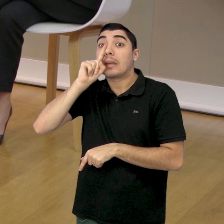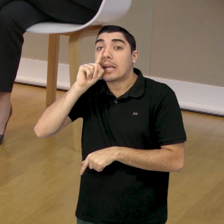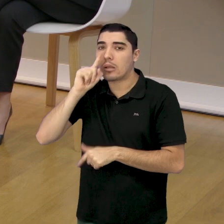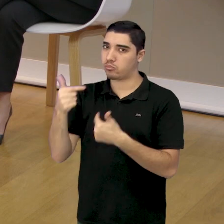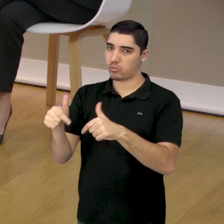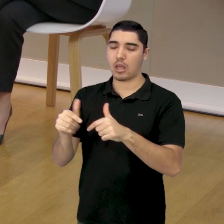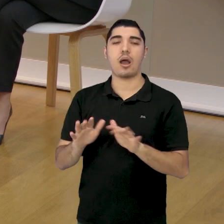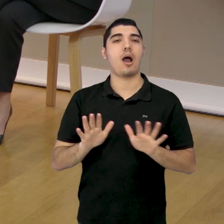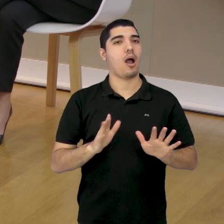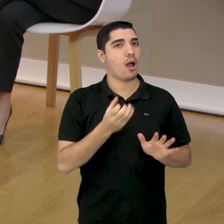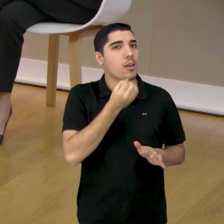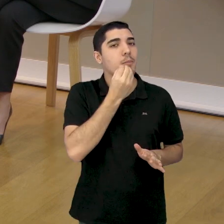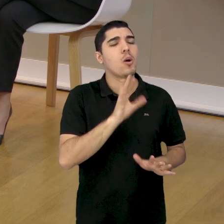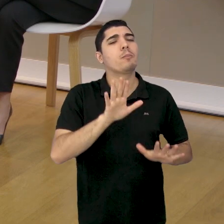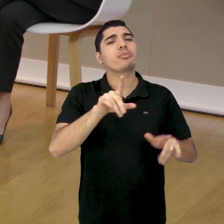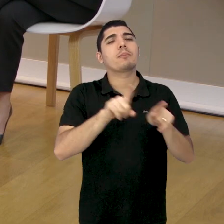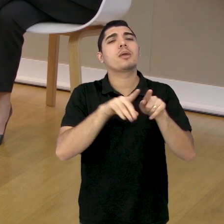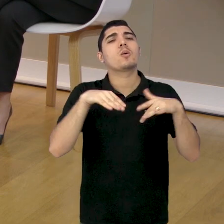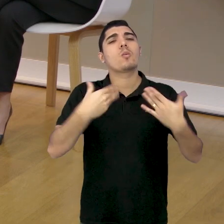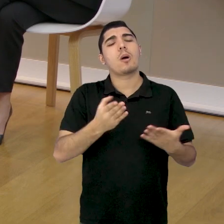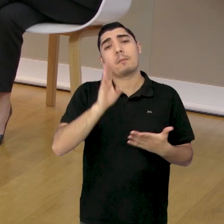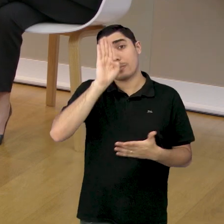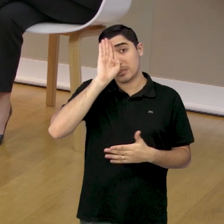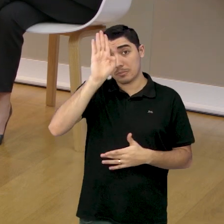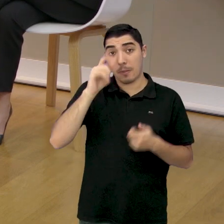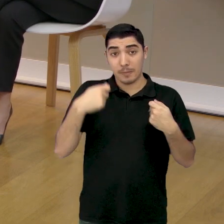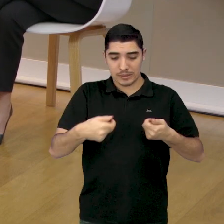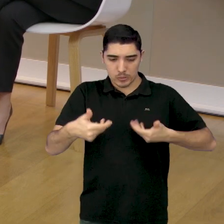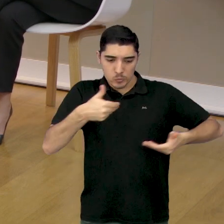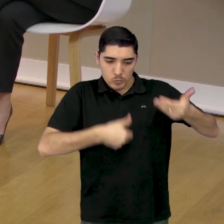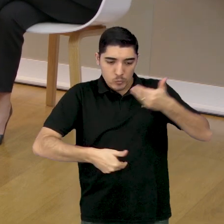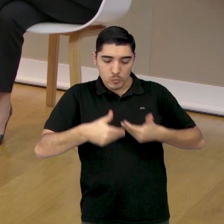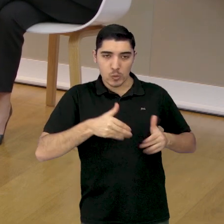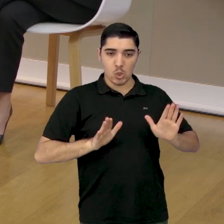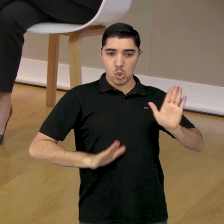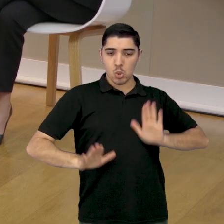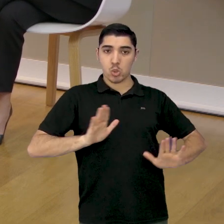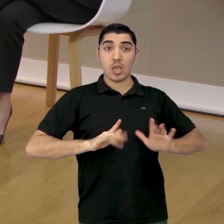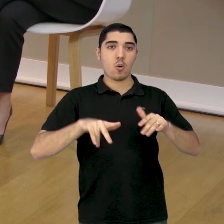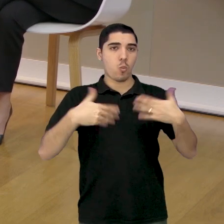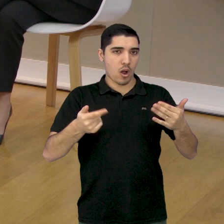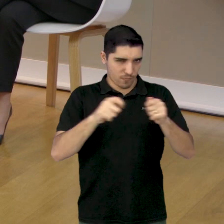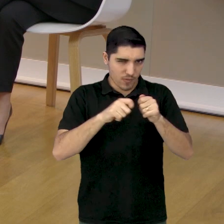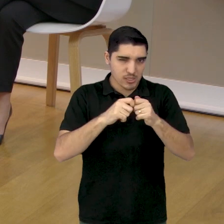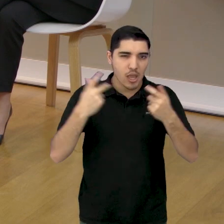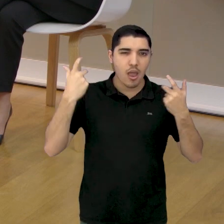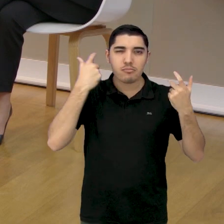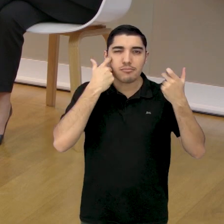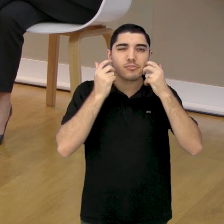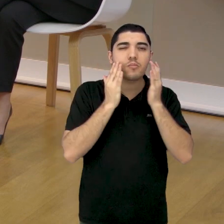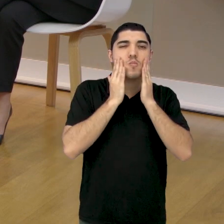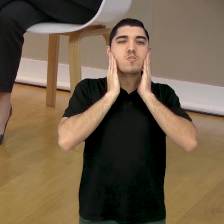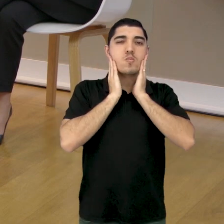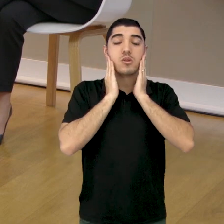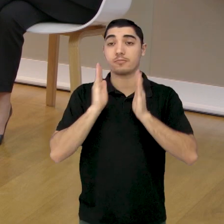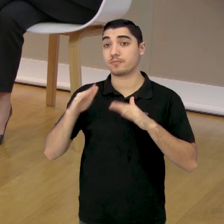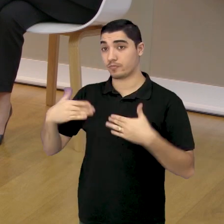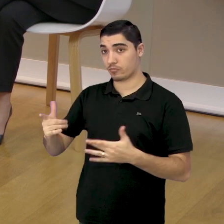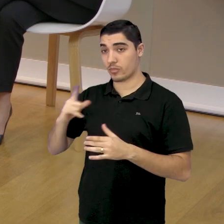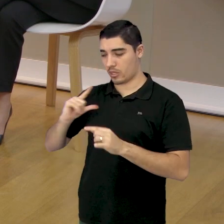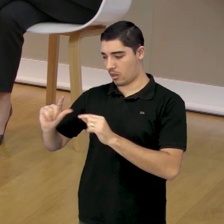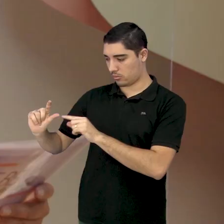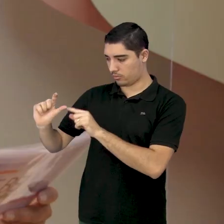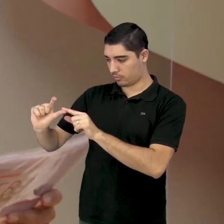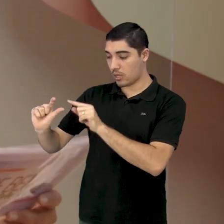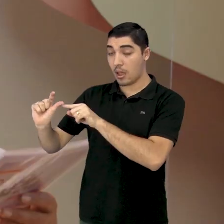não, hoje só na pele. Na estética a gente usa doses muito baixas, né, então não tem risco. Que bom, bem ótima tranquilo.